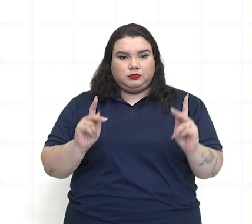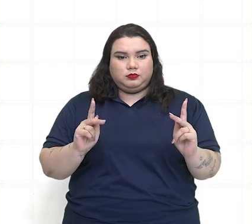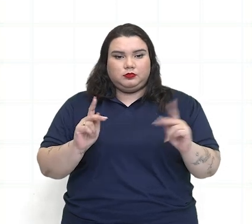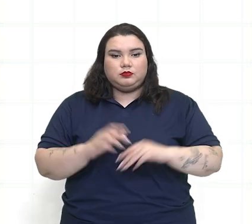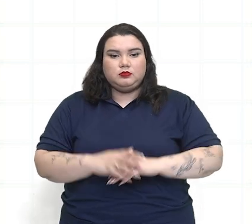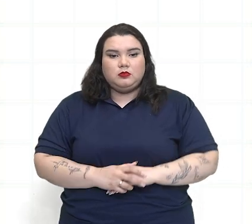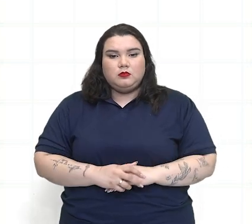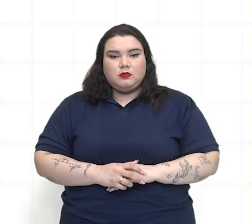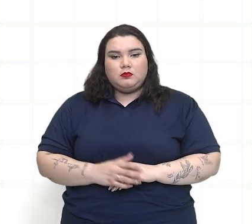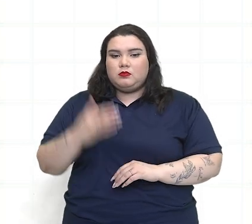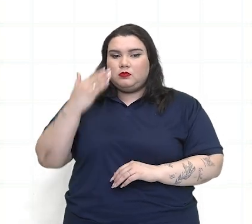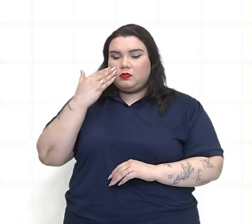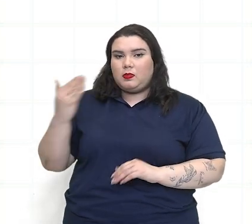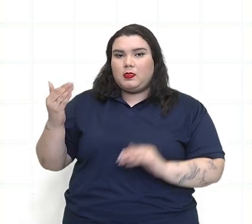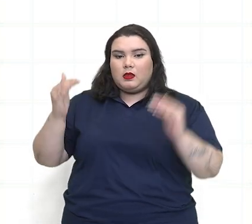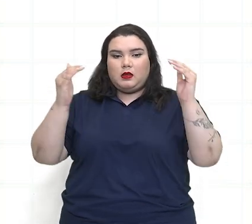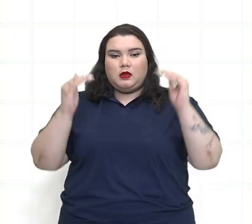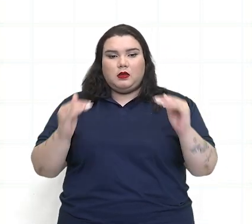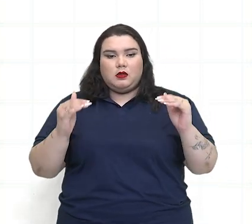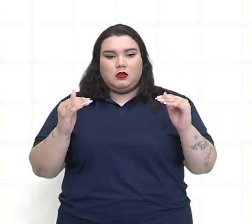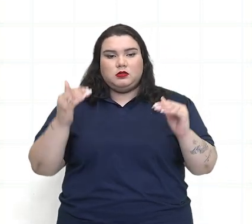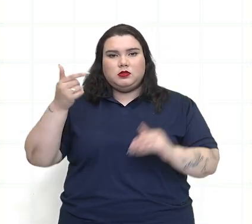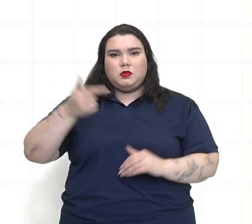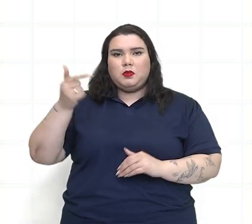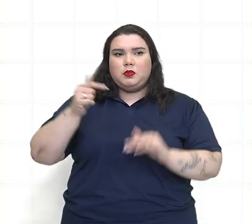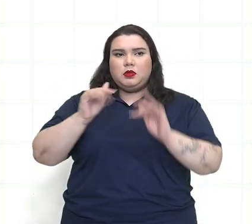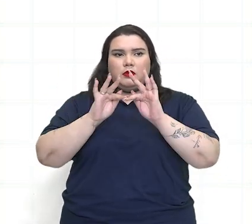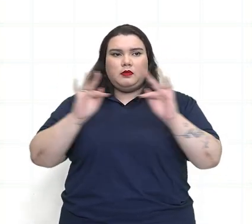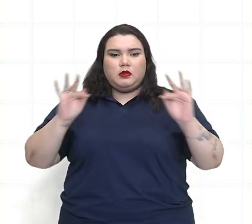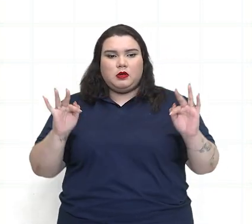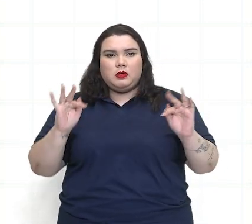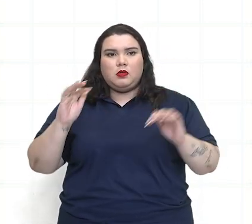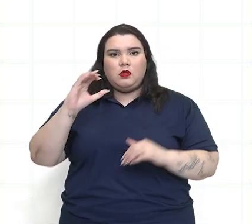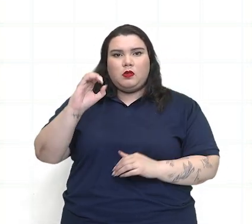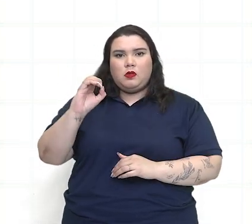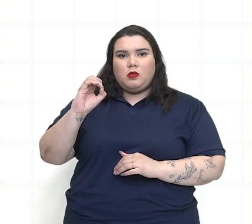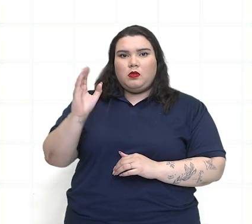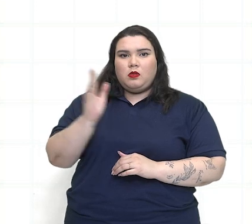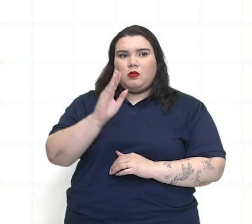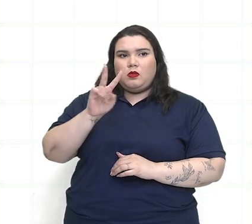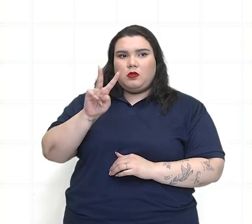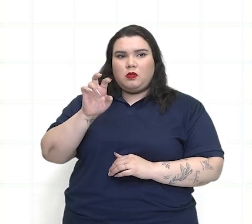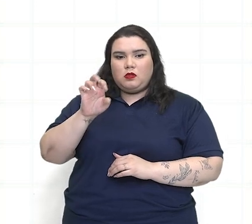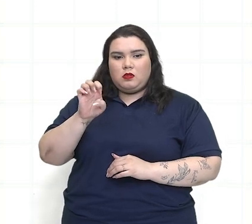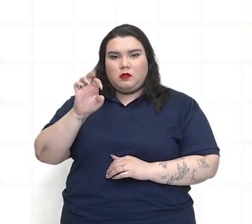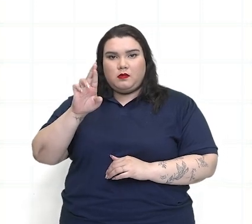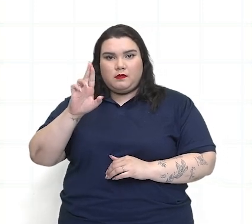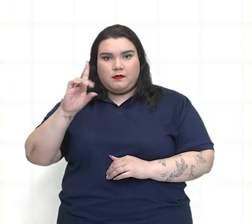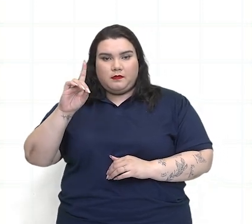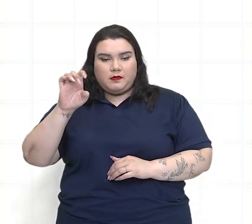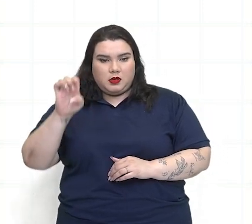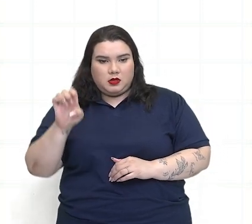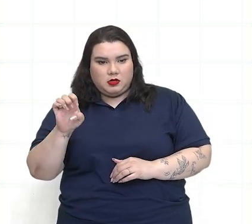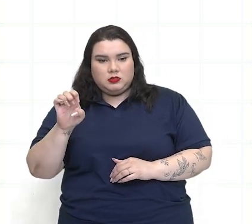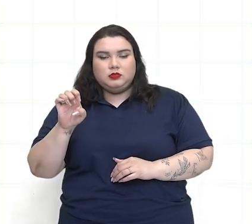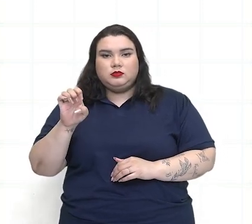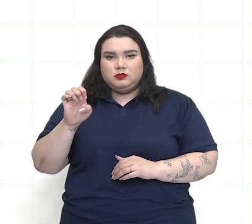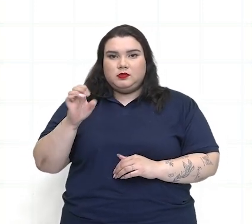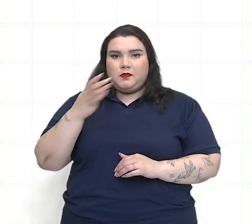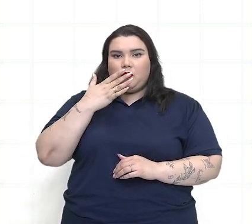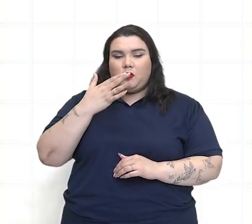Correto? O verde das plantas é contagiante. O que é que você tem? Verde e